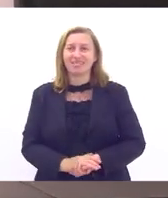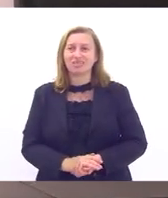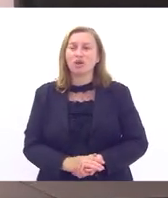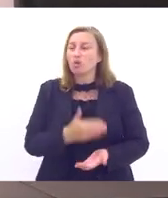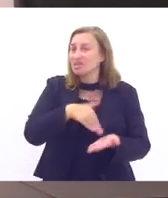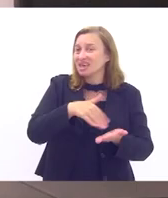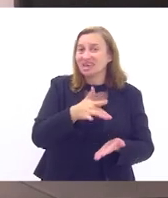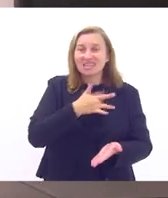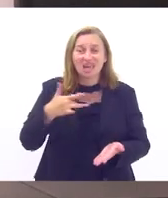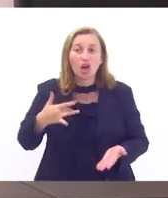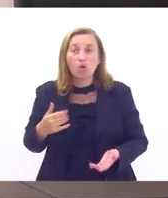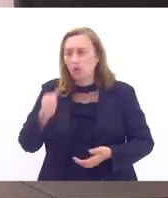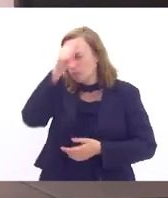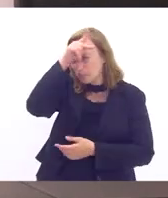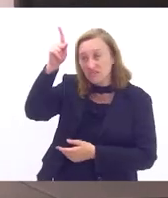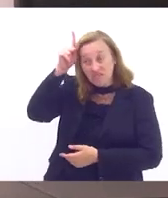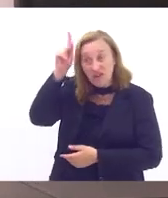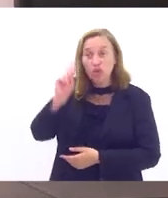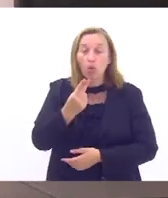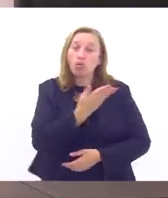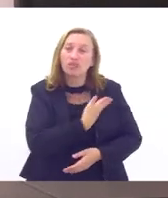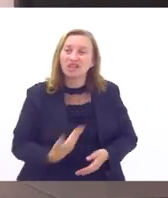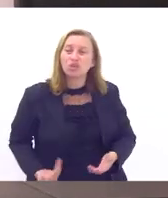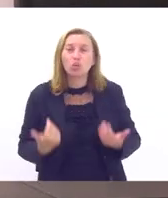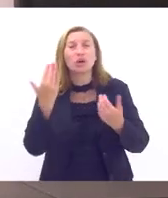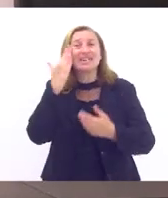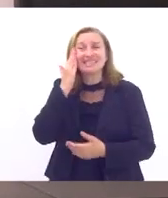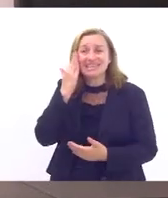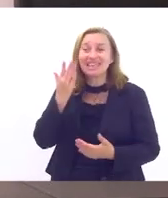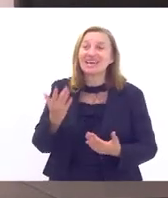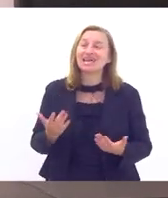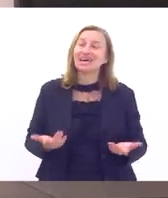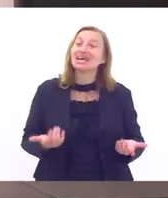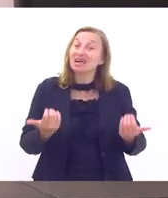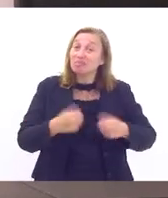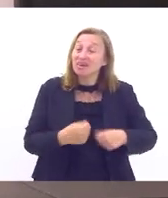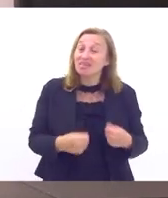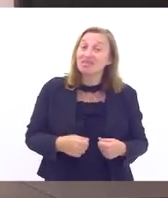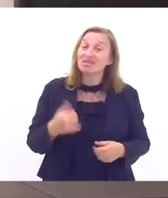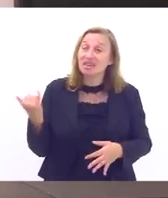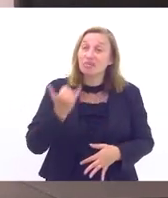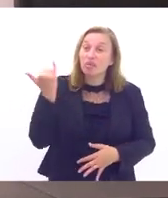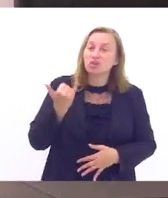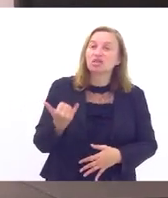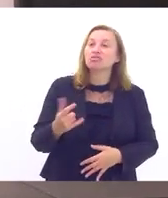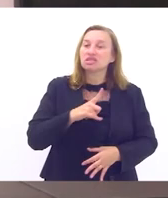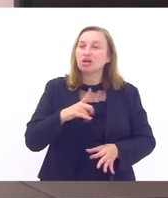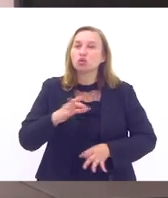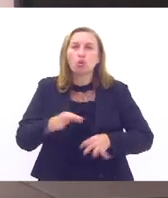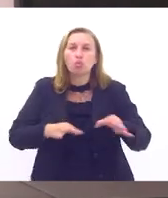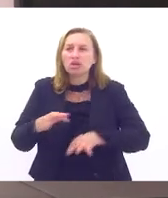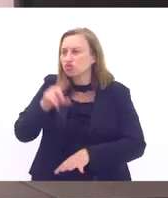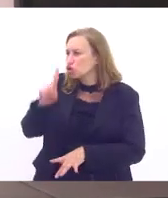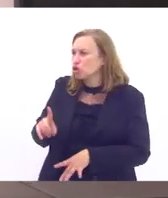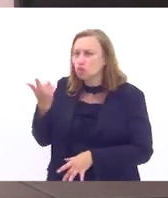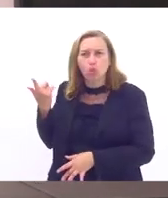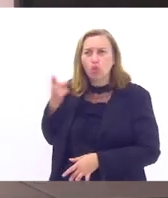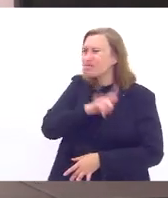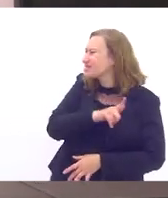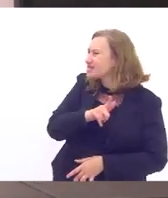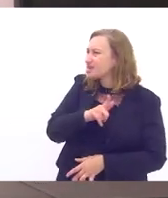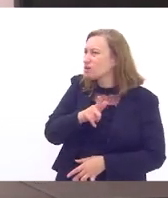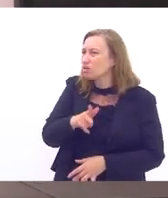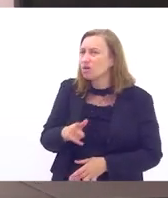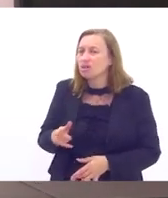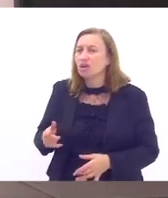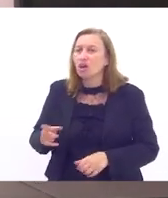de saúde, é o prefeito ou o governador que tem que entender que essa intersetorialidade tem que ser. Nós estamos tendo um plano diretor e eu não consigo arrumar um pedaço de